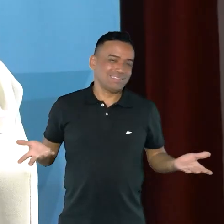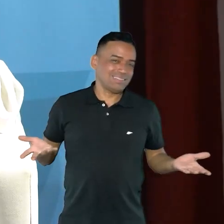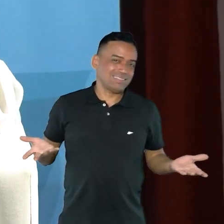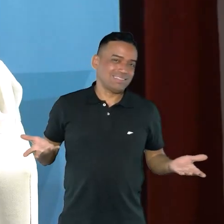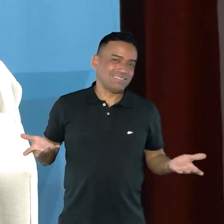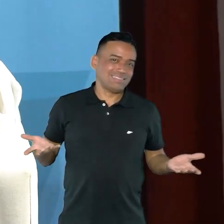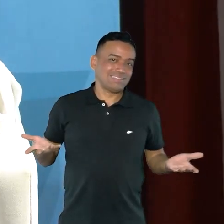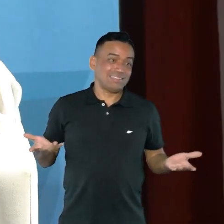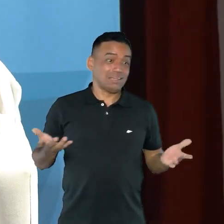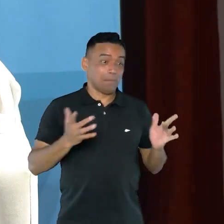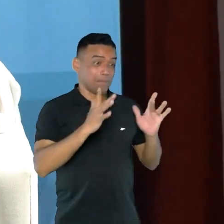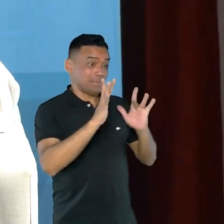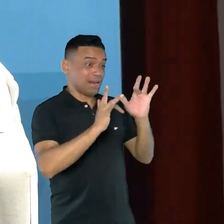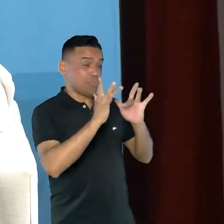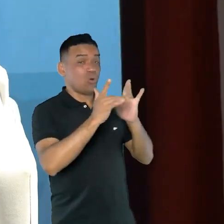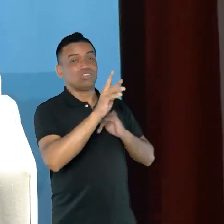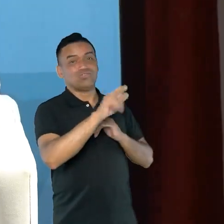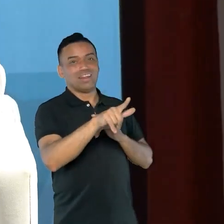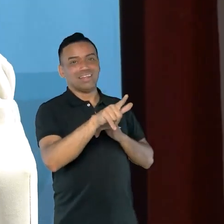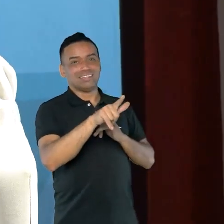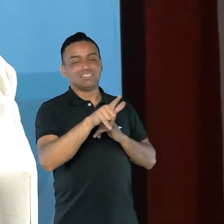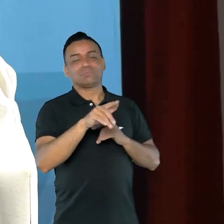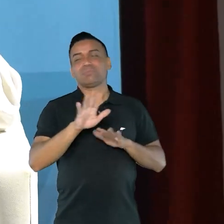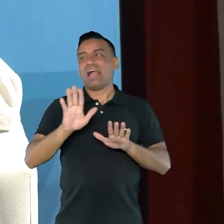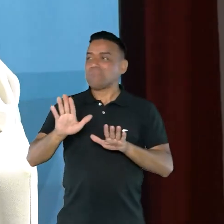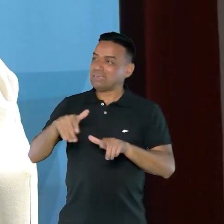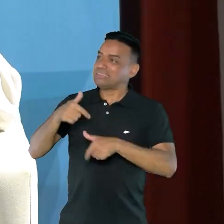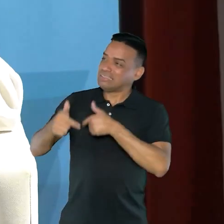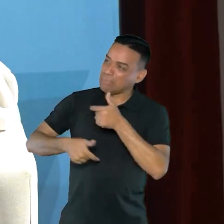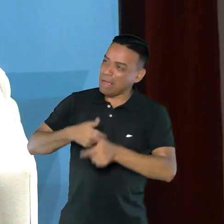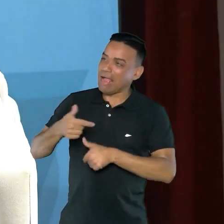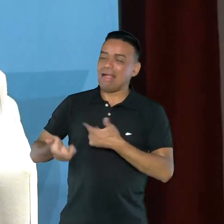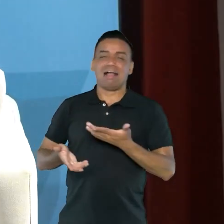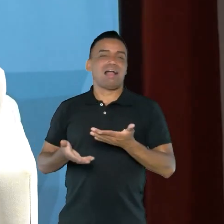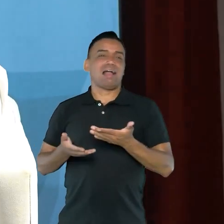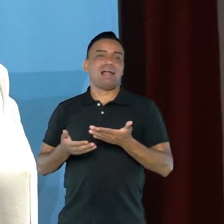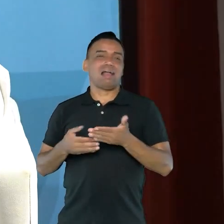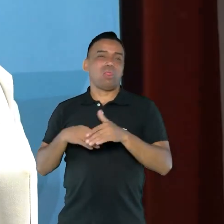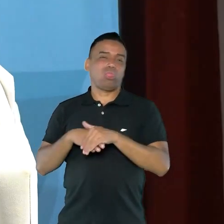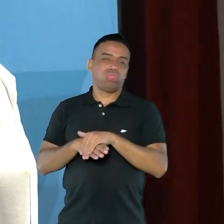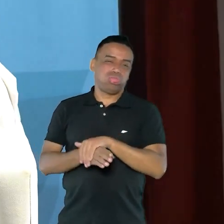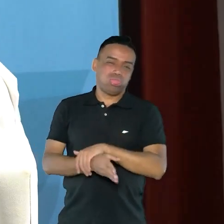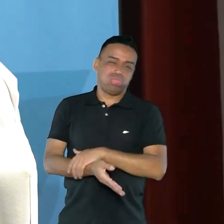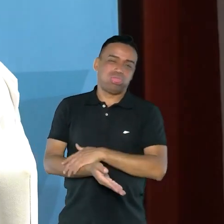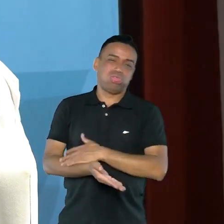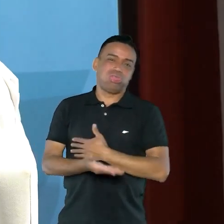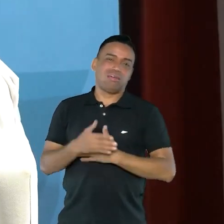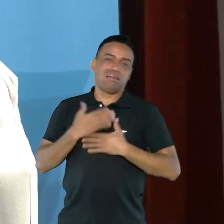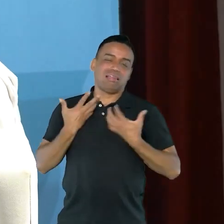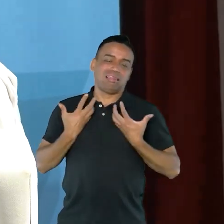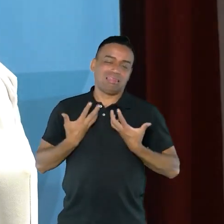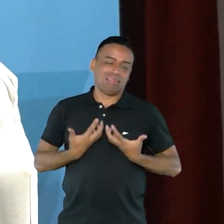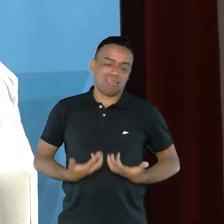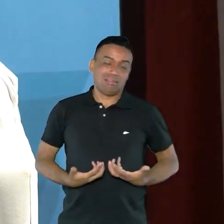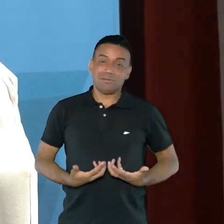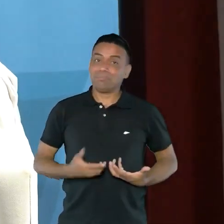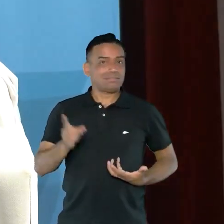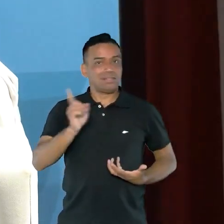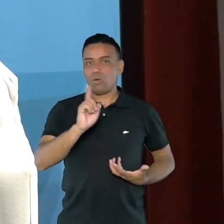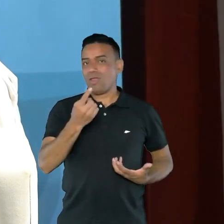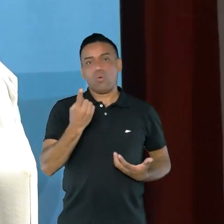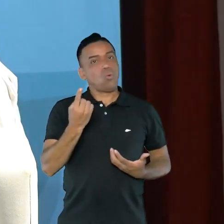E daí algumas pessoas podem dizer, mas tem o trabalho, a rotina, isso desgasta, né? Mas não é um único